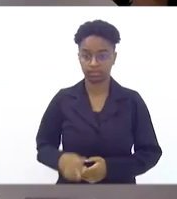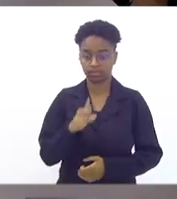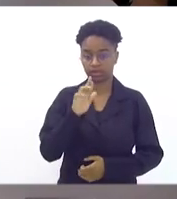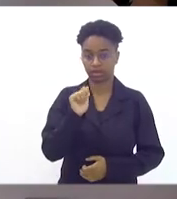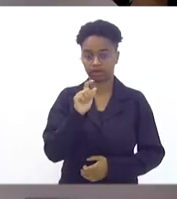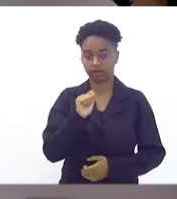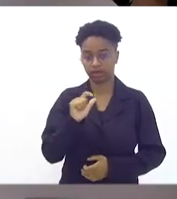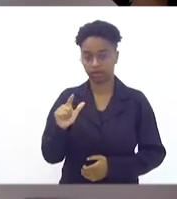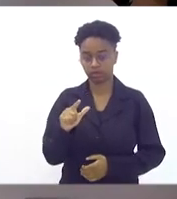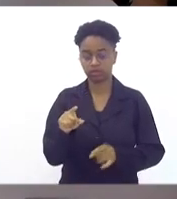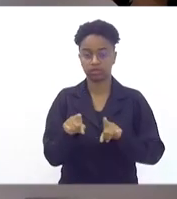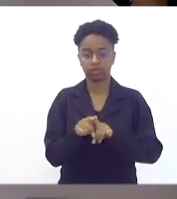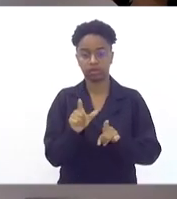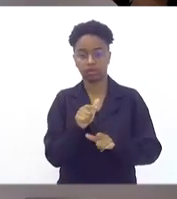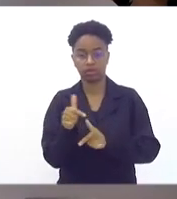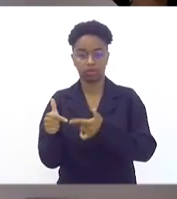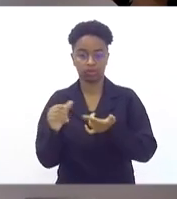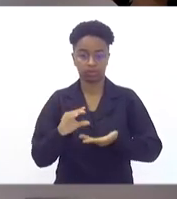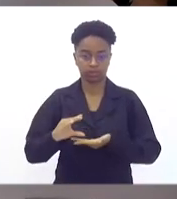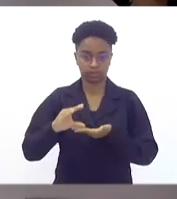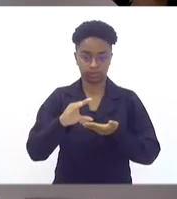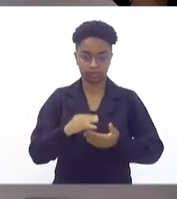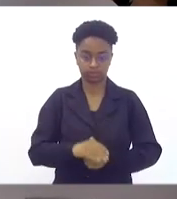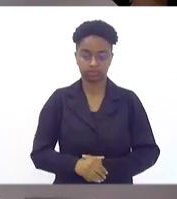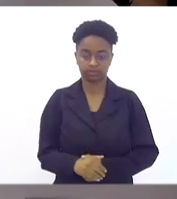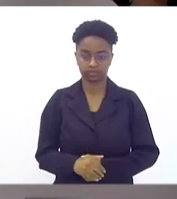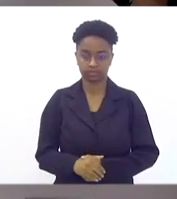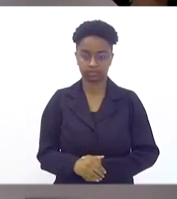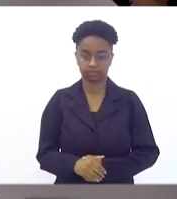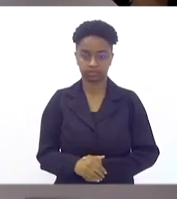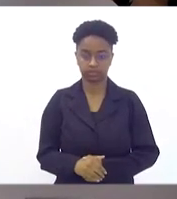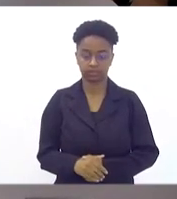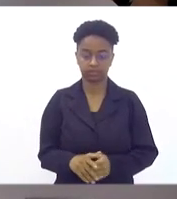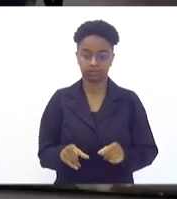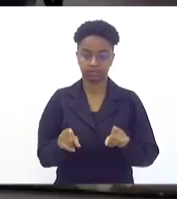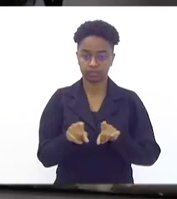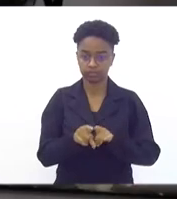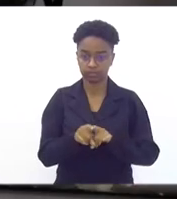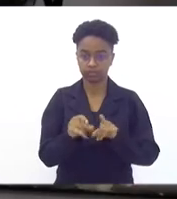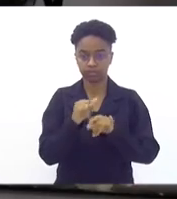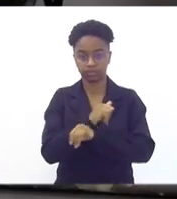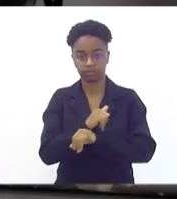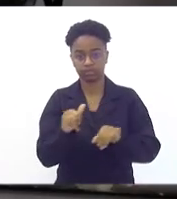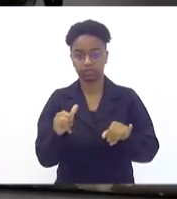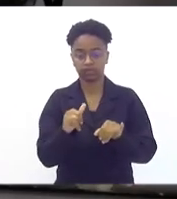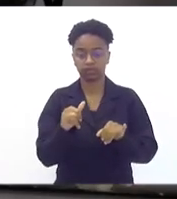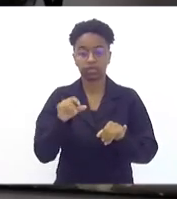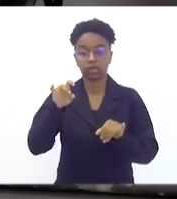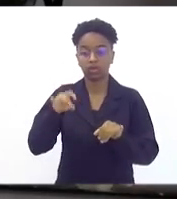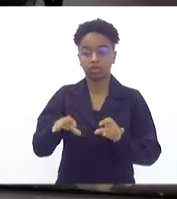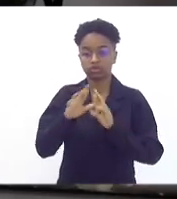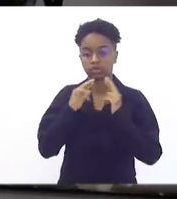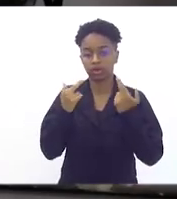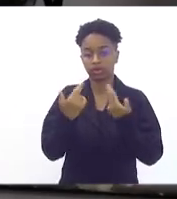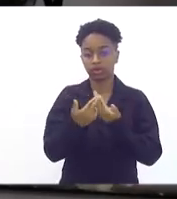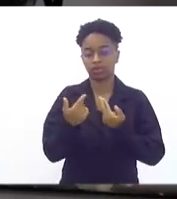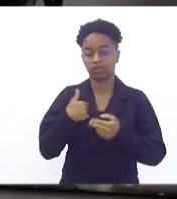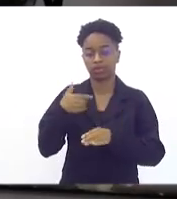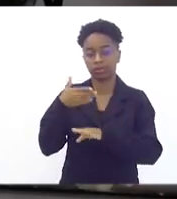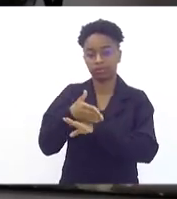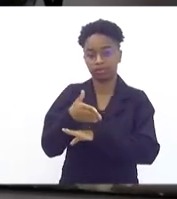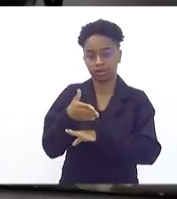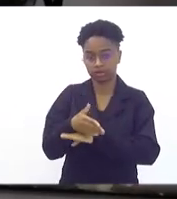demais conselheiros dizer que na última na última oitiva estive presente